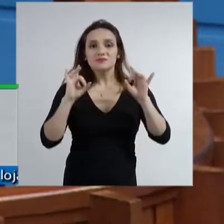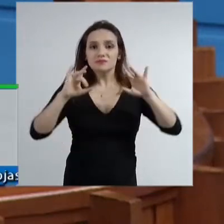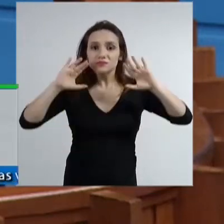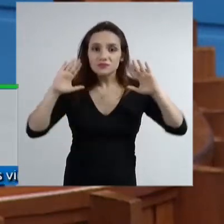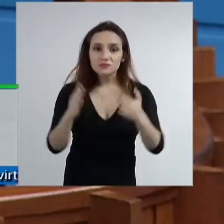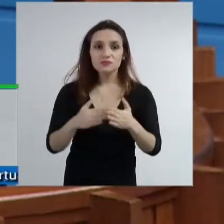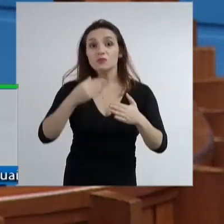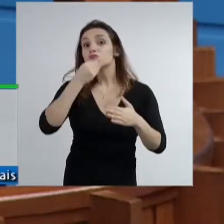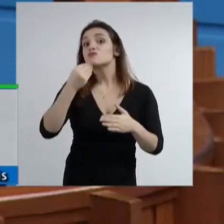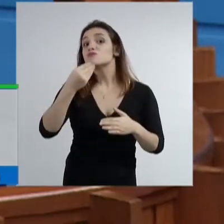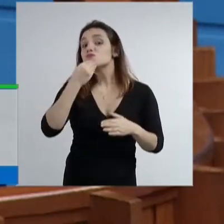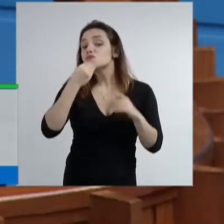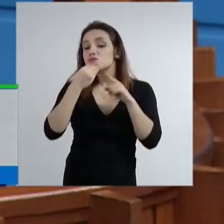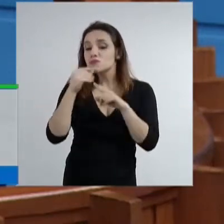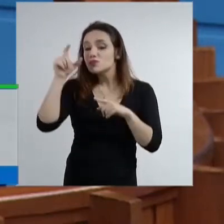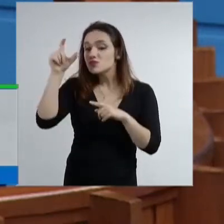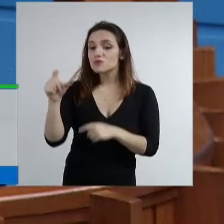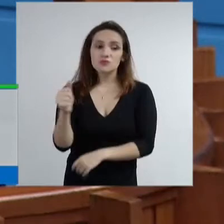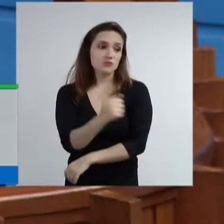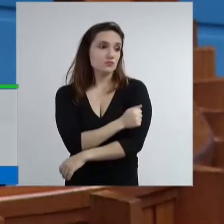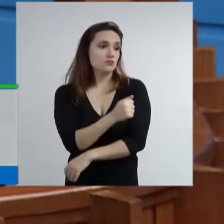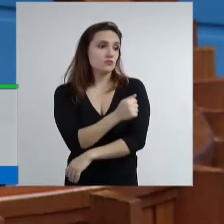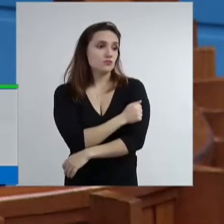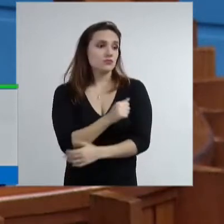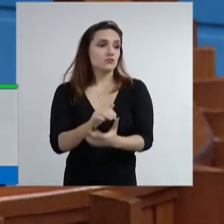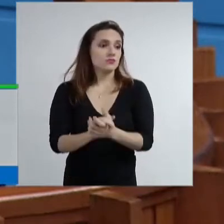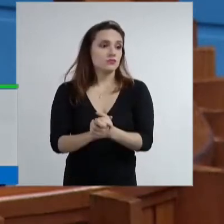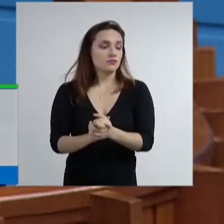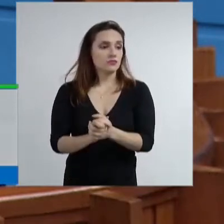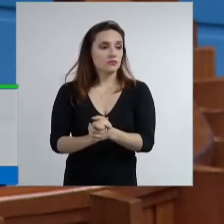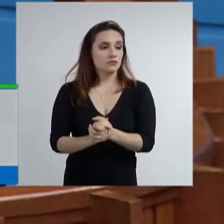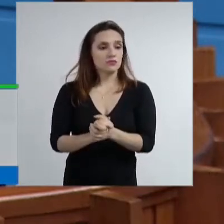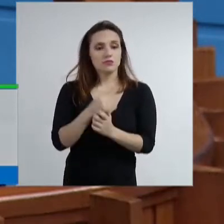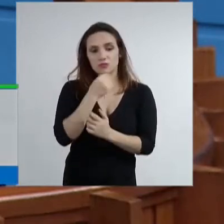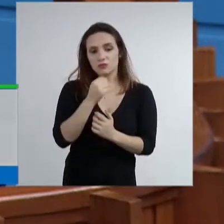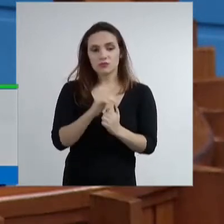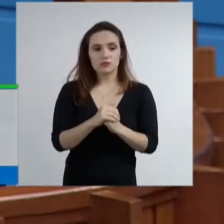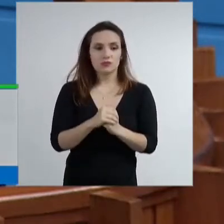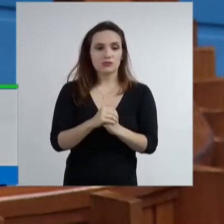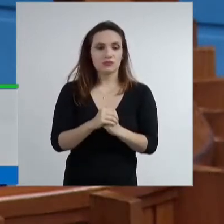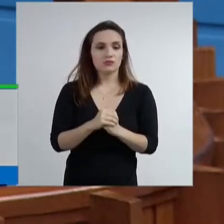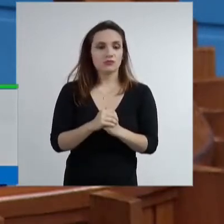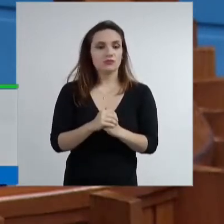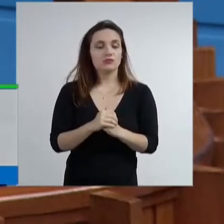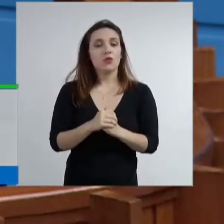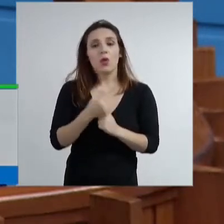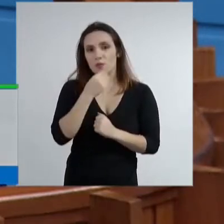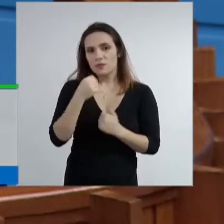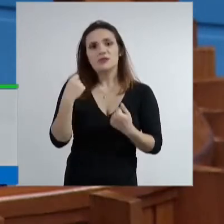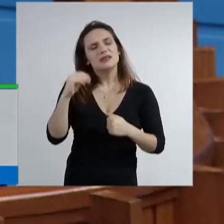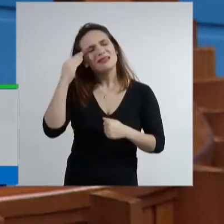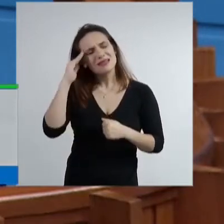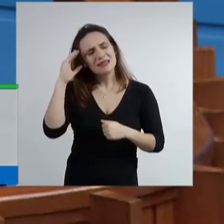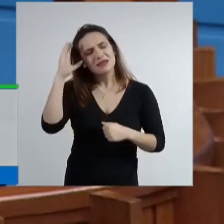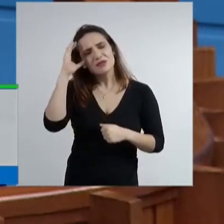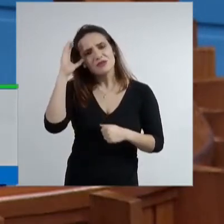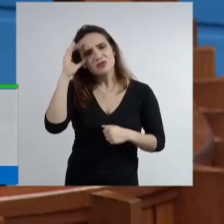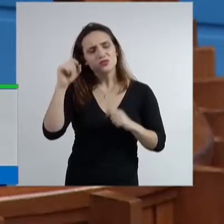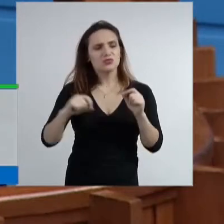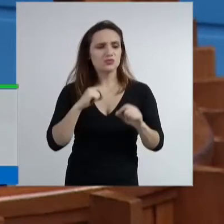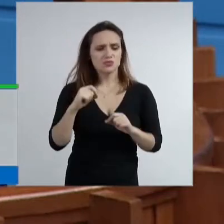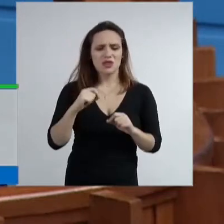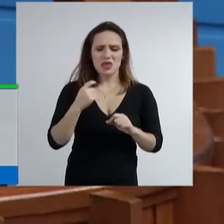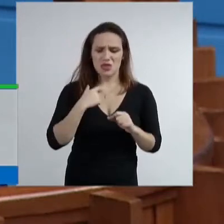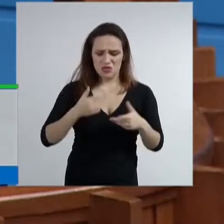aos meninos, aos alunos do sexo masculino, para que eles entendam que eles vieram de uma mulher, que graças